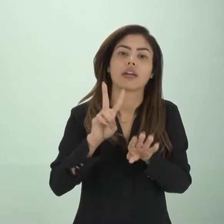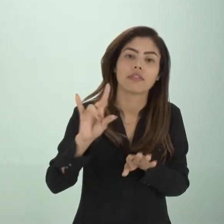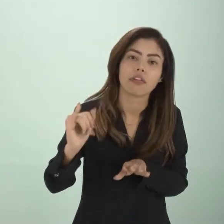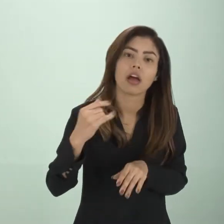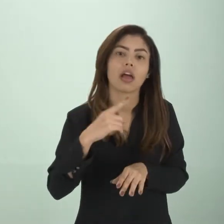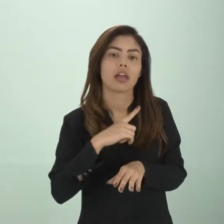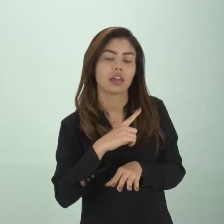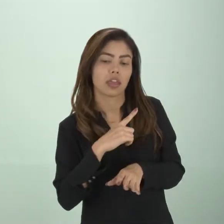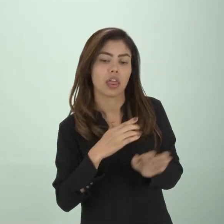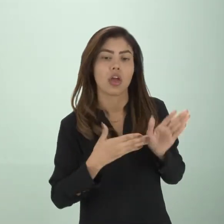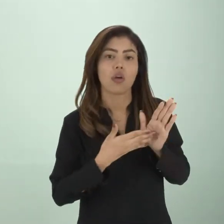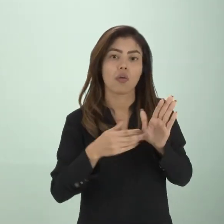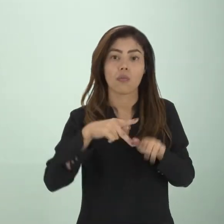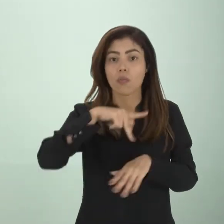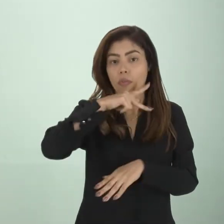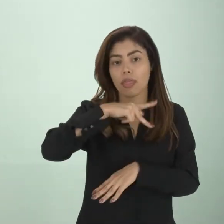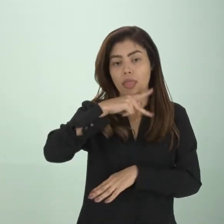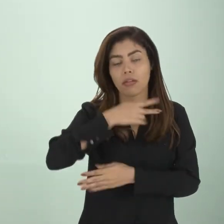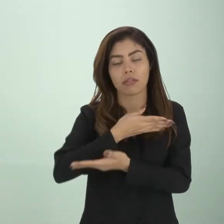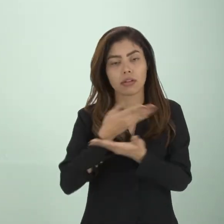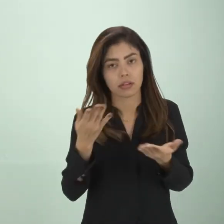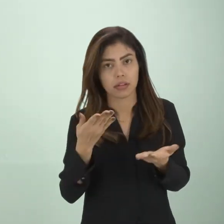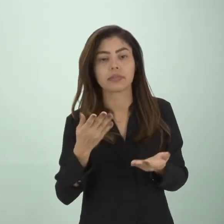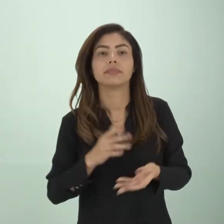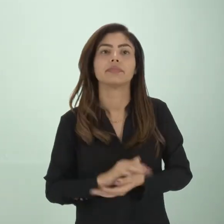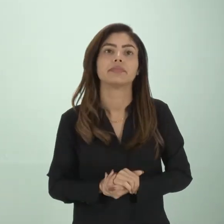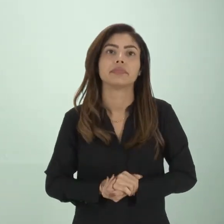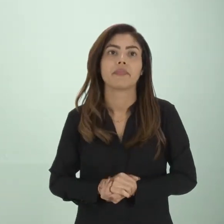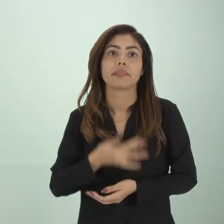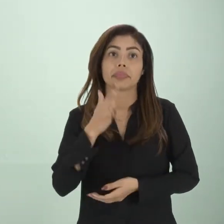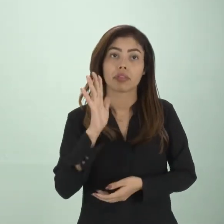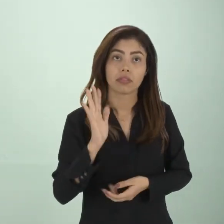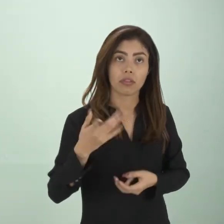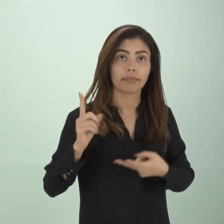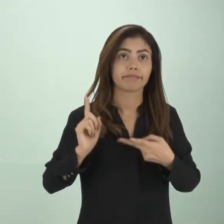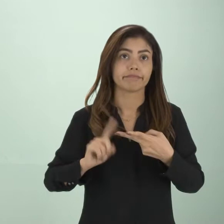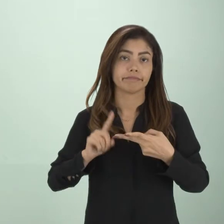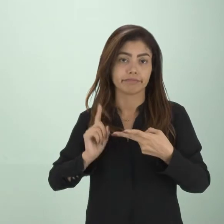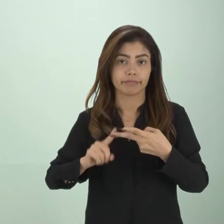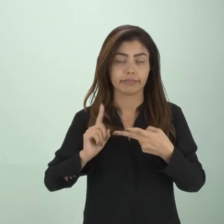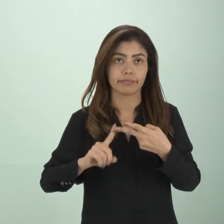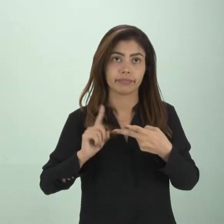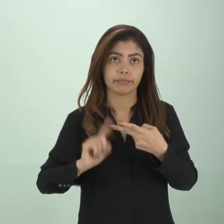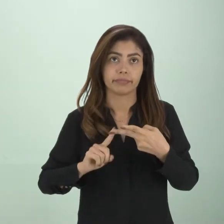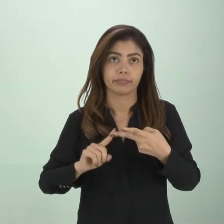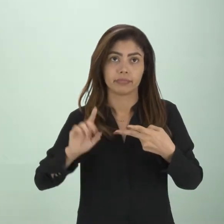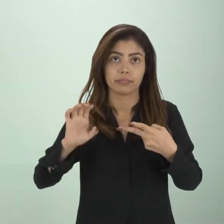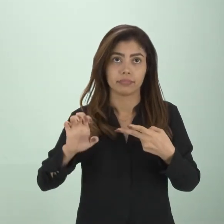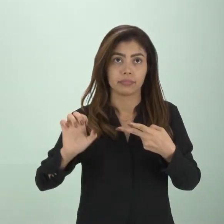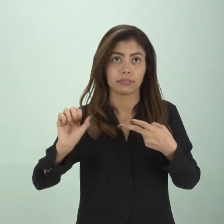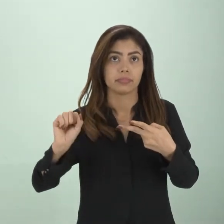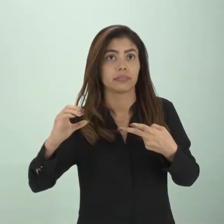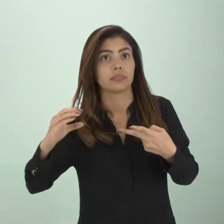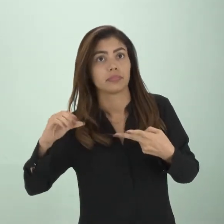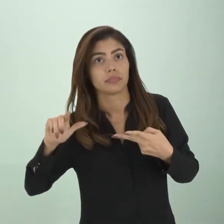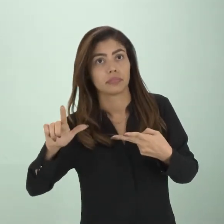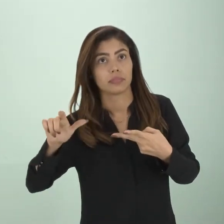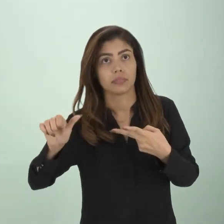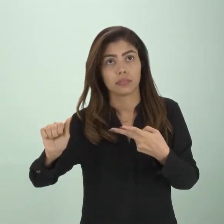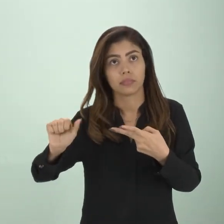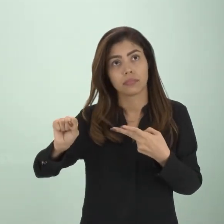obras do filósofo Platão. Já no período ali, aproximadamente do